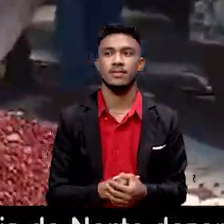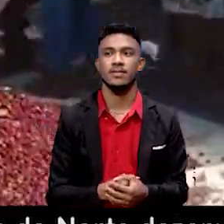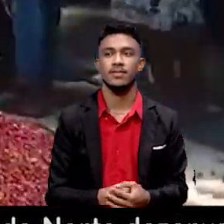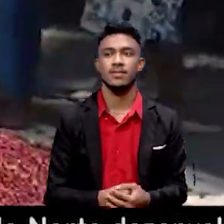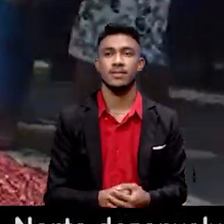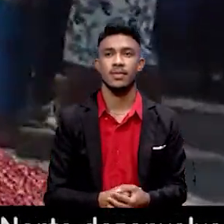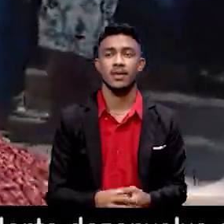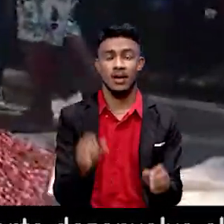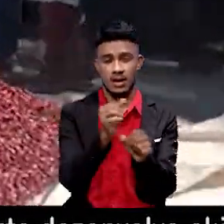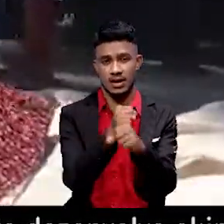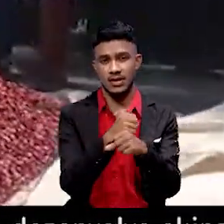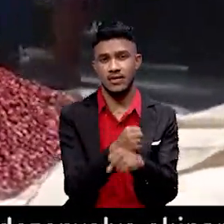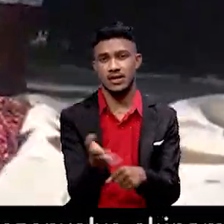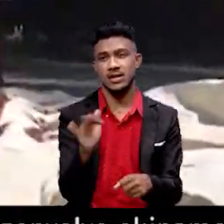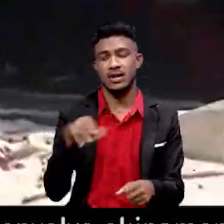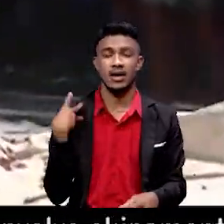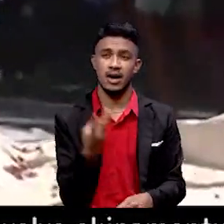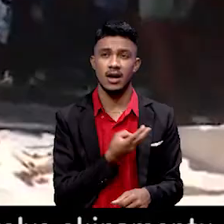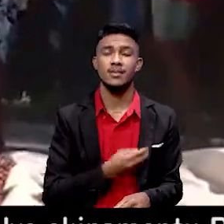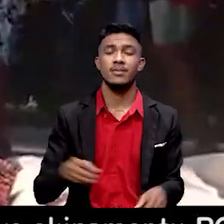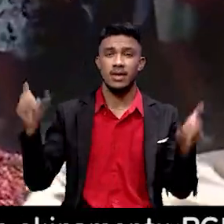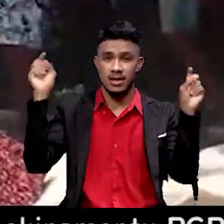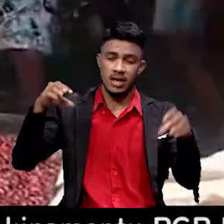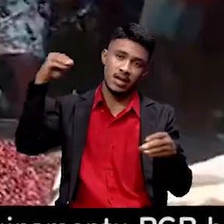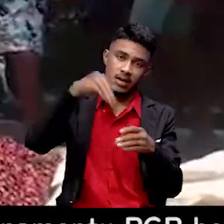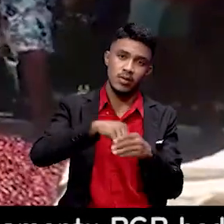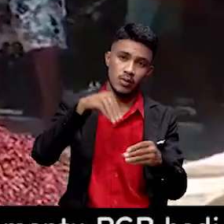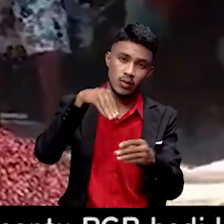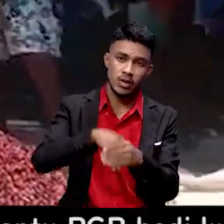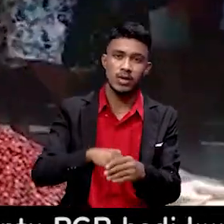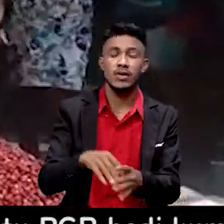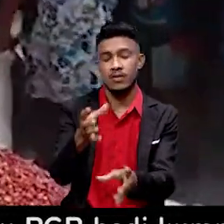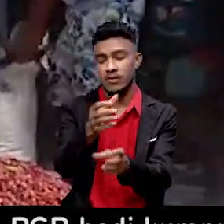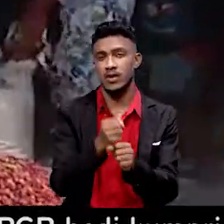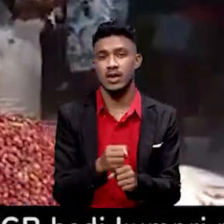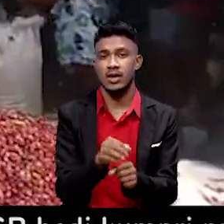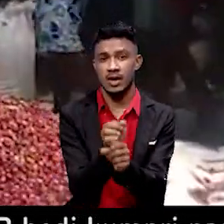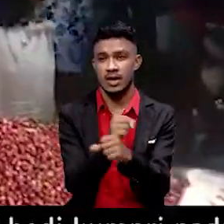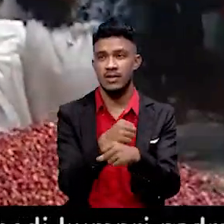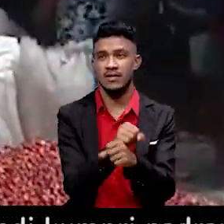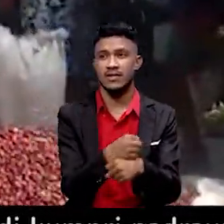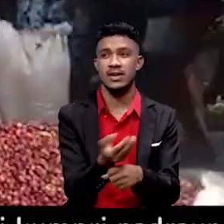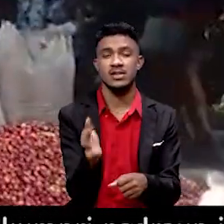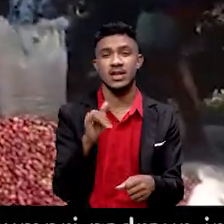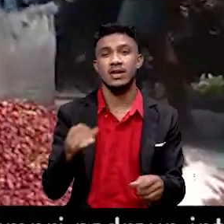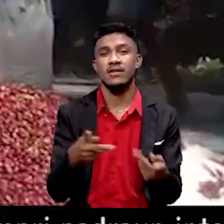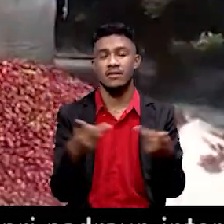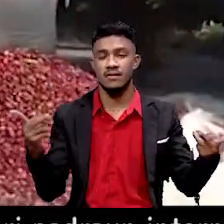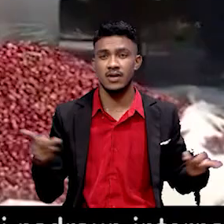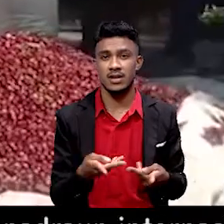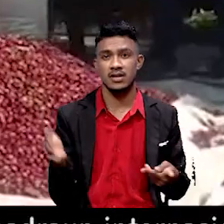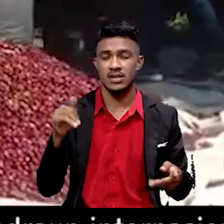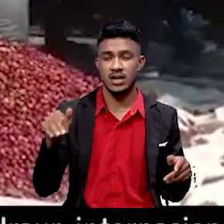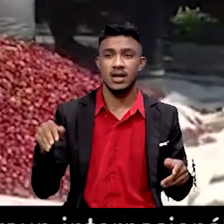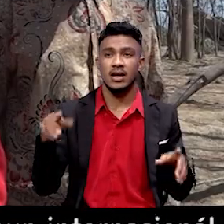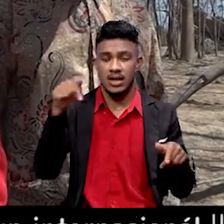E café Sirene, a mim tem que cuidar do e tem que coletar do Itambassá. E café Sirene, fato em Sirene, a gente sabe que tem, e